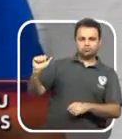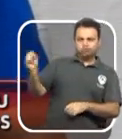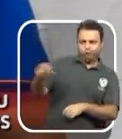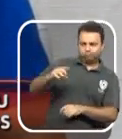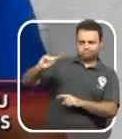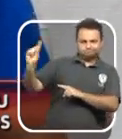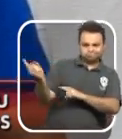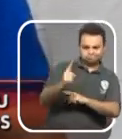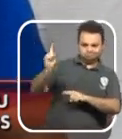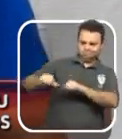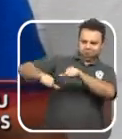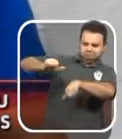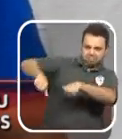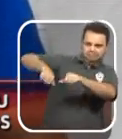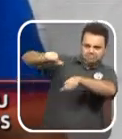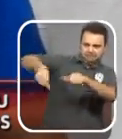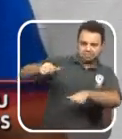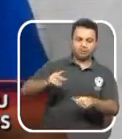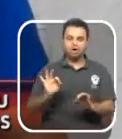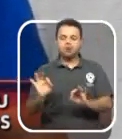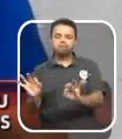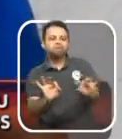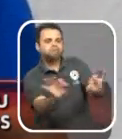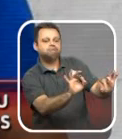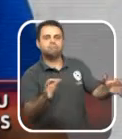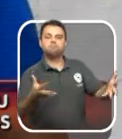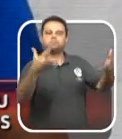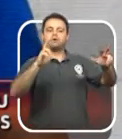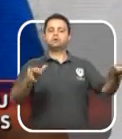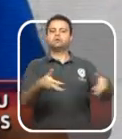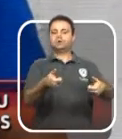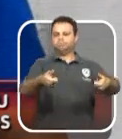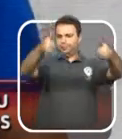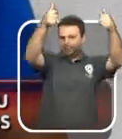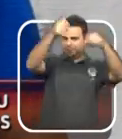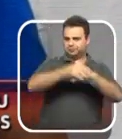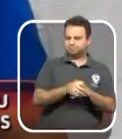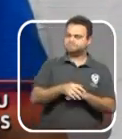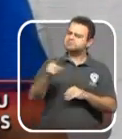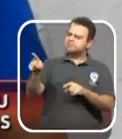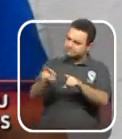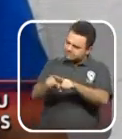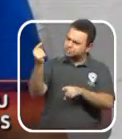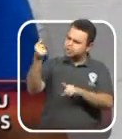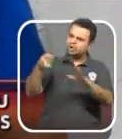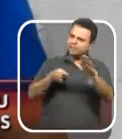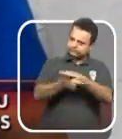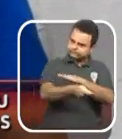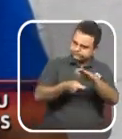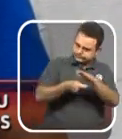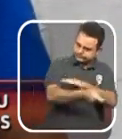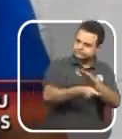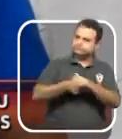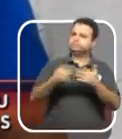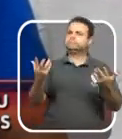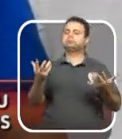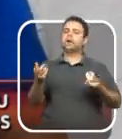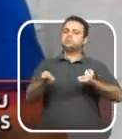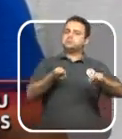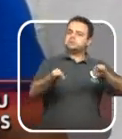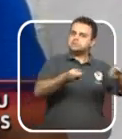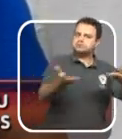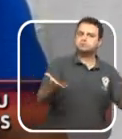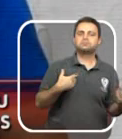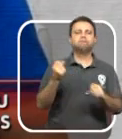incêndio, né, de acidentes que possam acontecer, primeiros socorros. A Câmara precisa estar preparada para isso. Nós estamos já deixando pronto